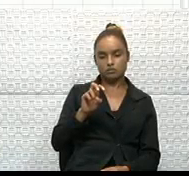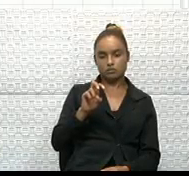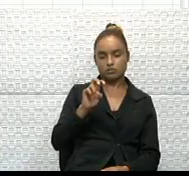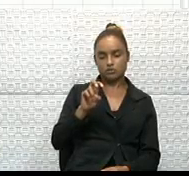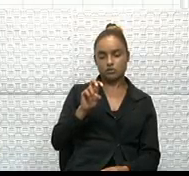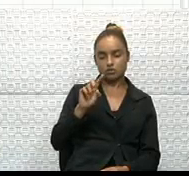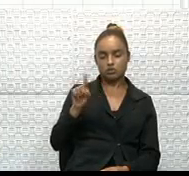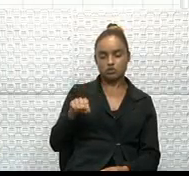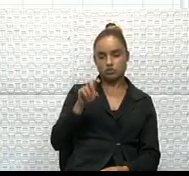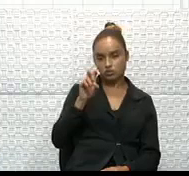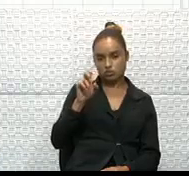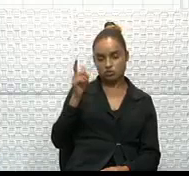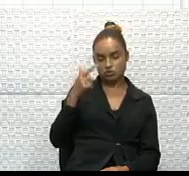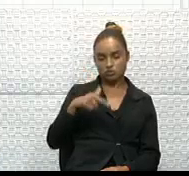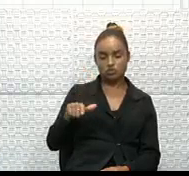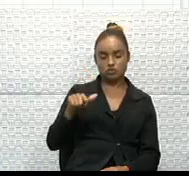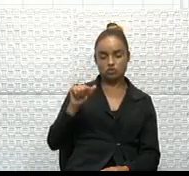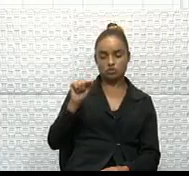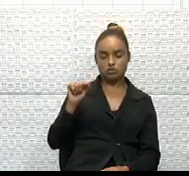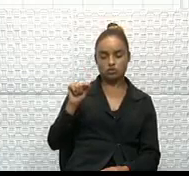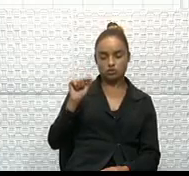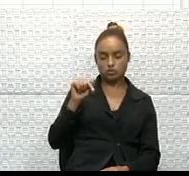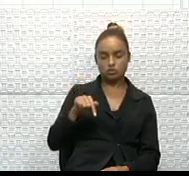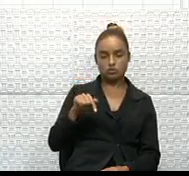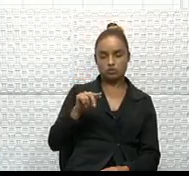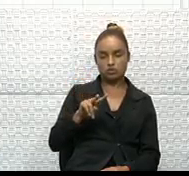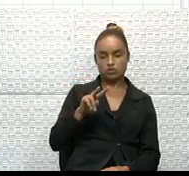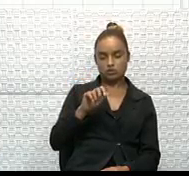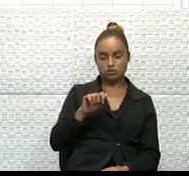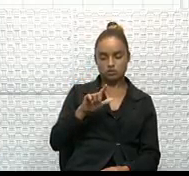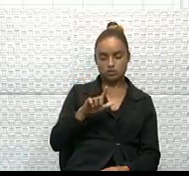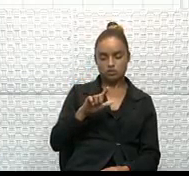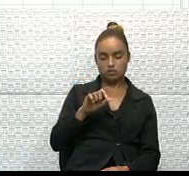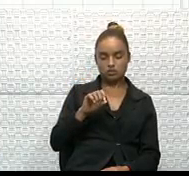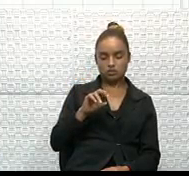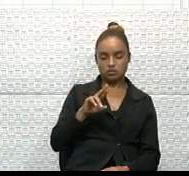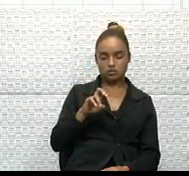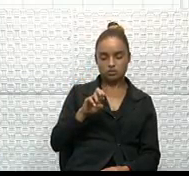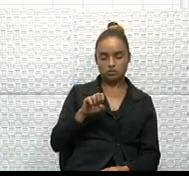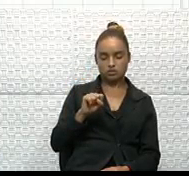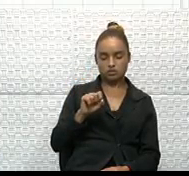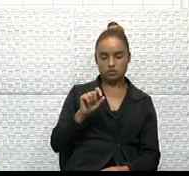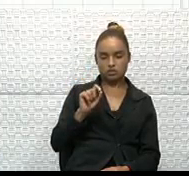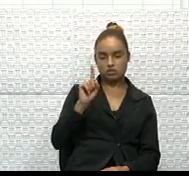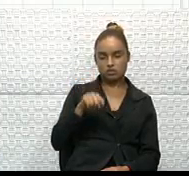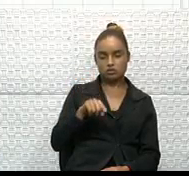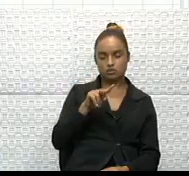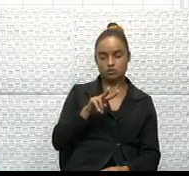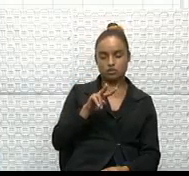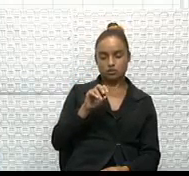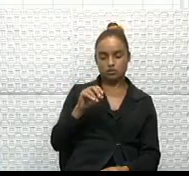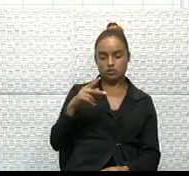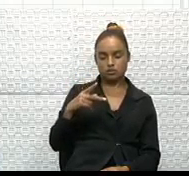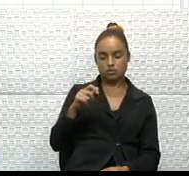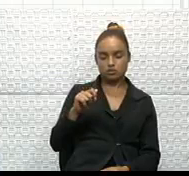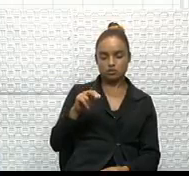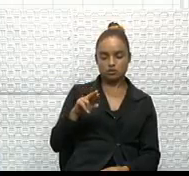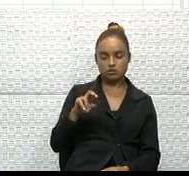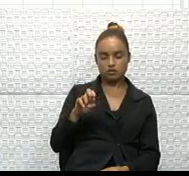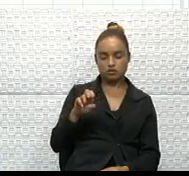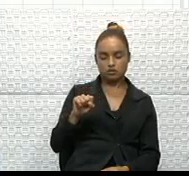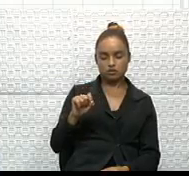5 novamente, 7. Vou fazer aqui com alguns valores, mas o processo é o mesmo com os 20 pares ordenados. O 7